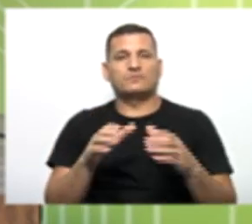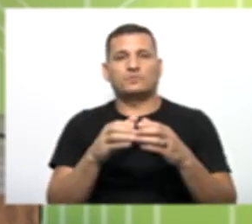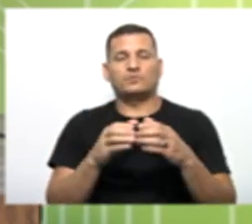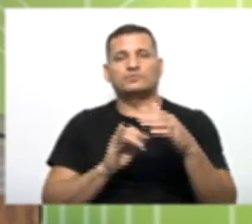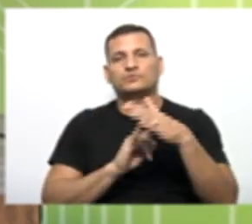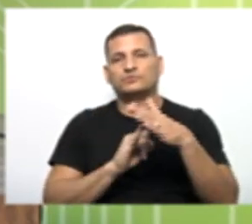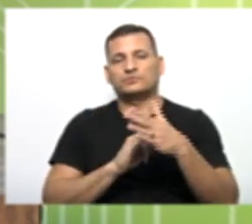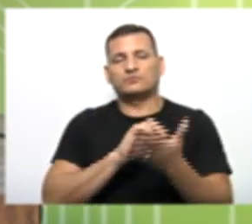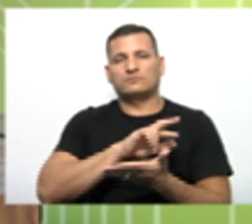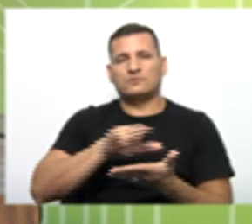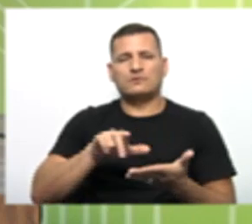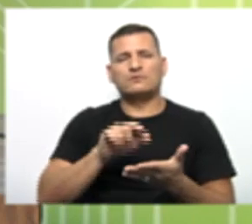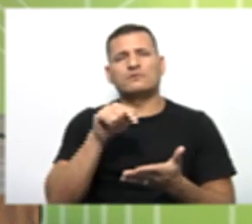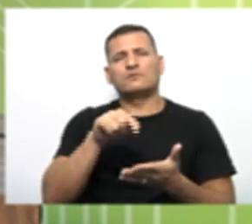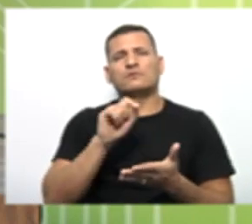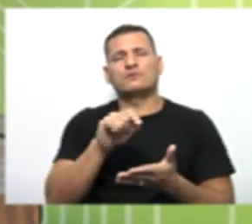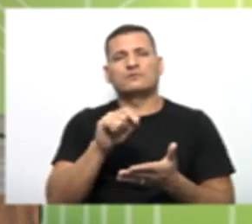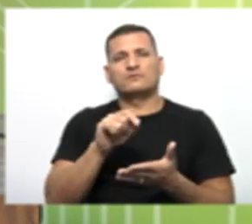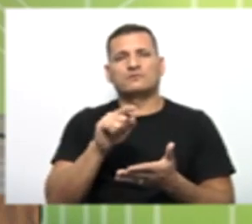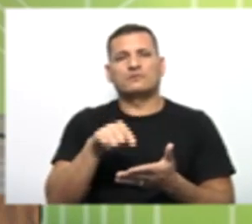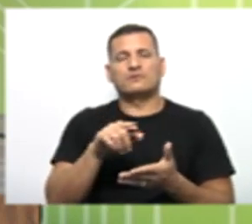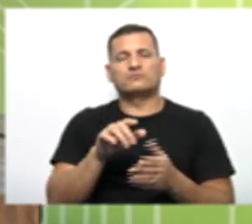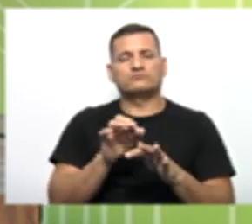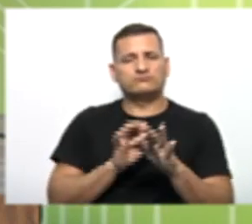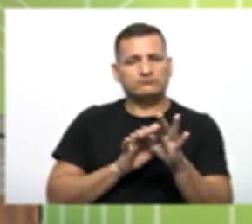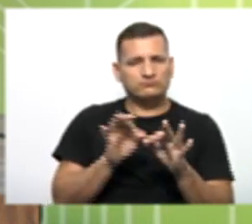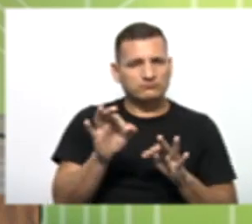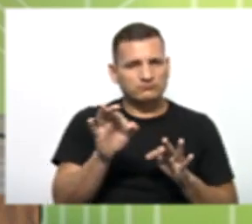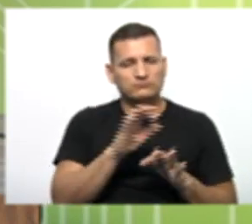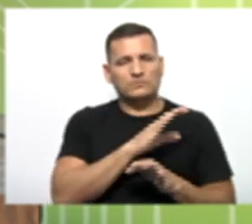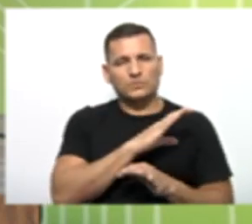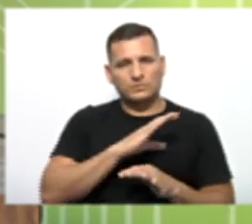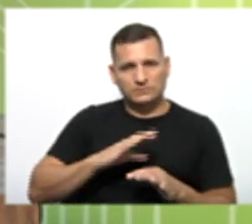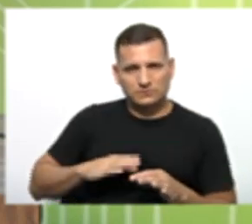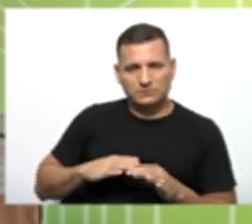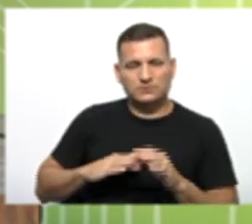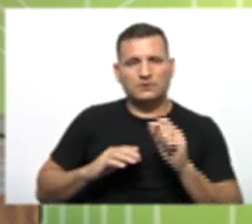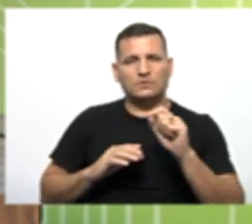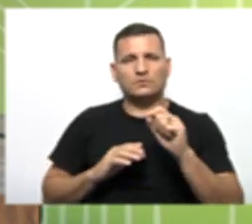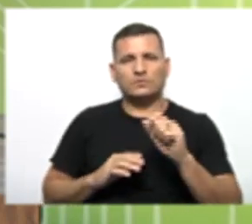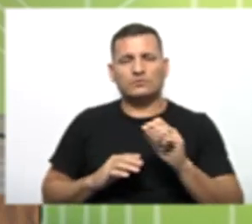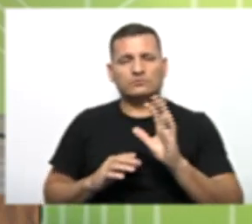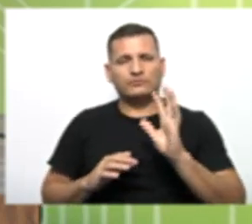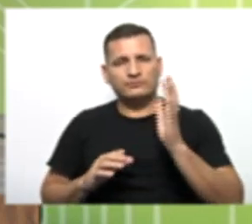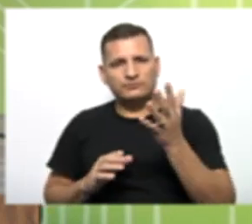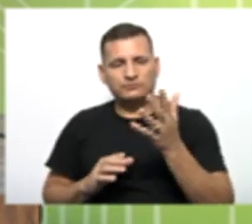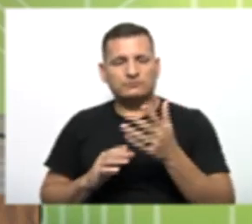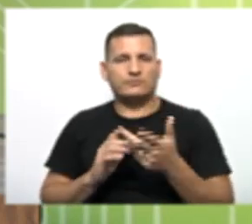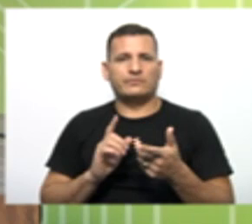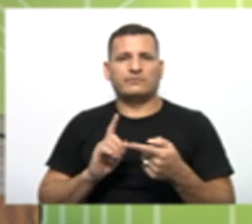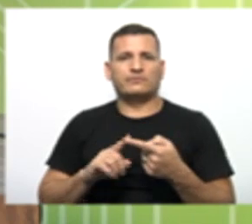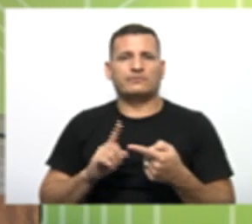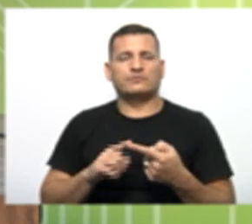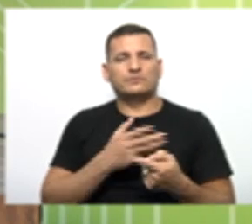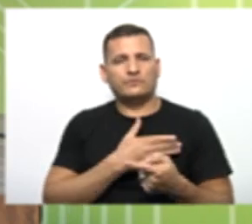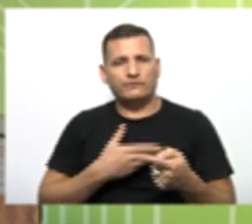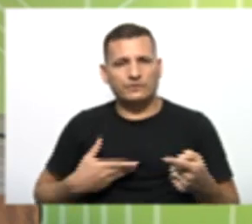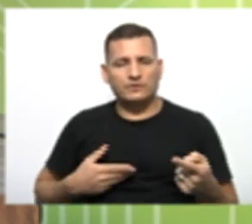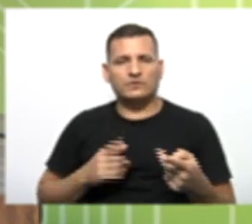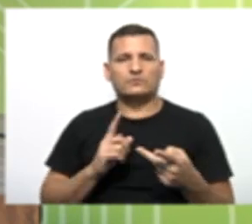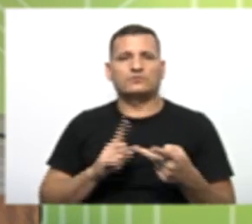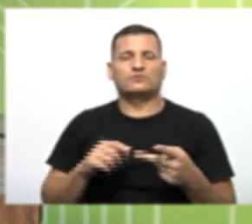Essas instituições visam coordenar as ações do poder público e também